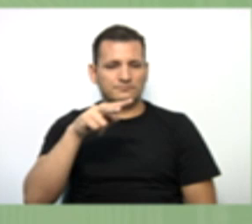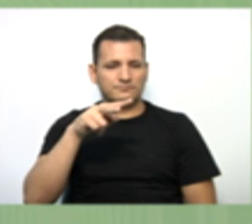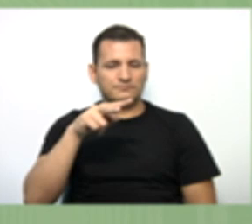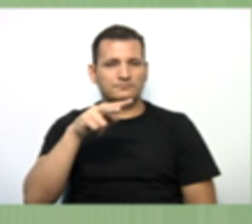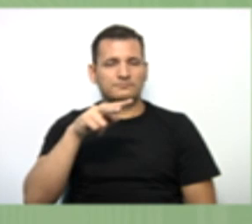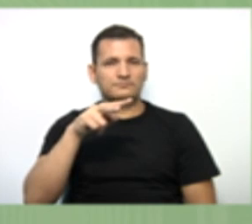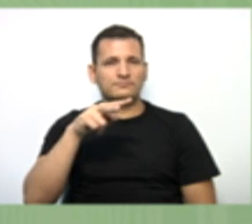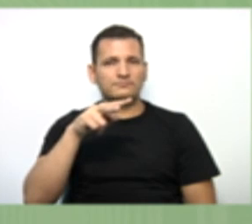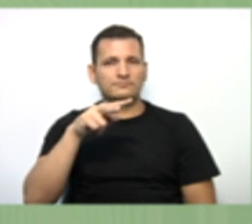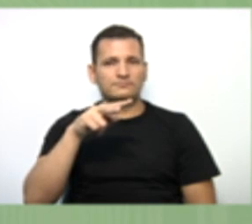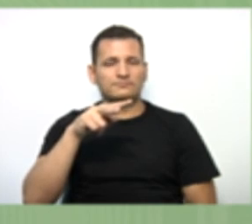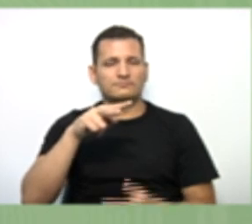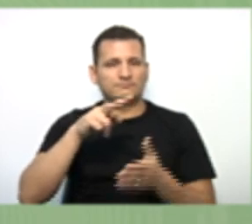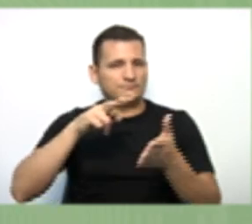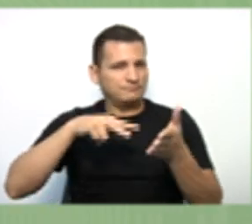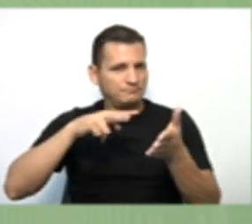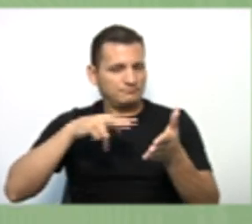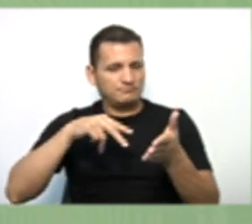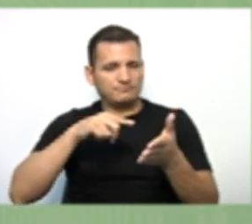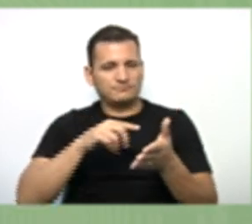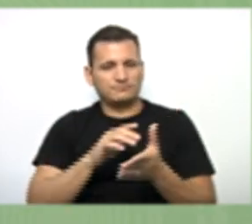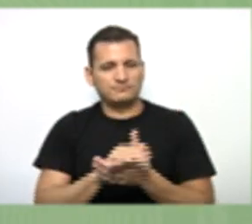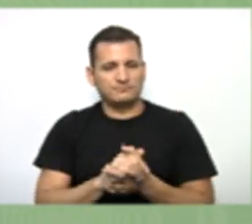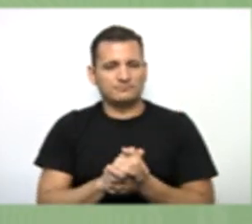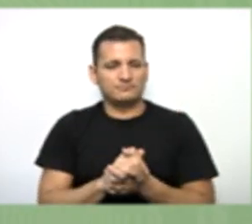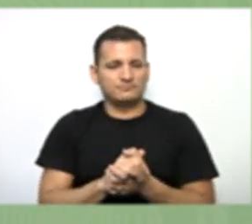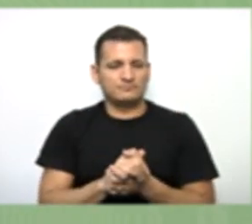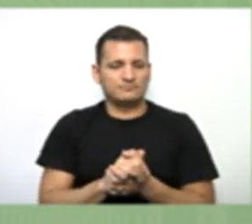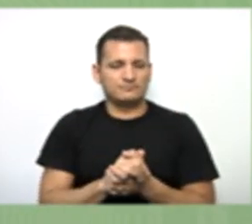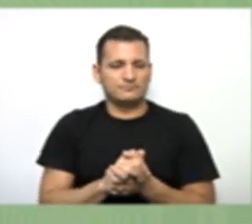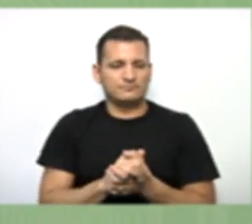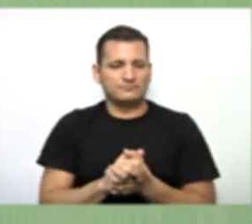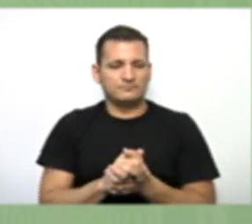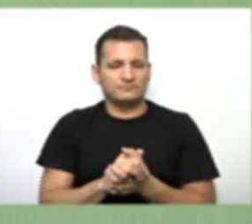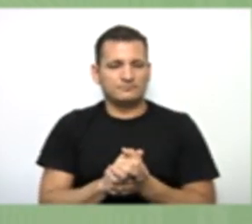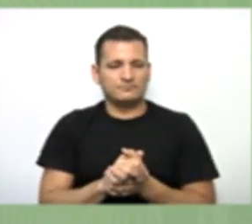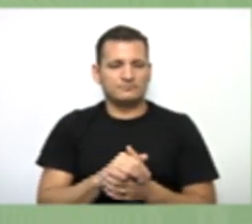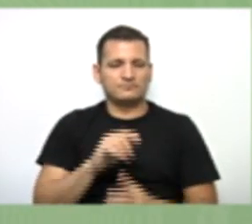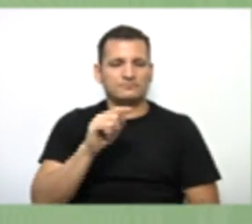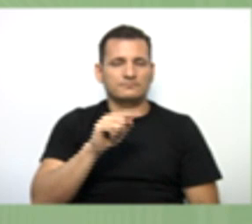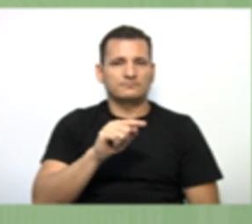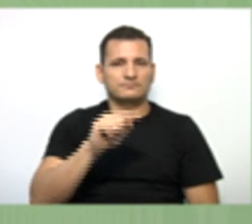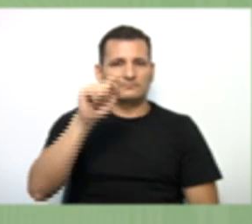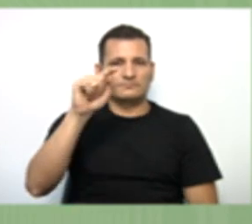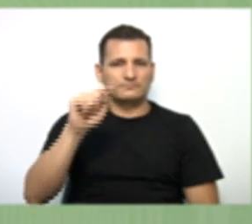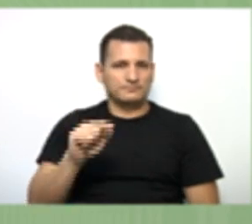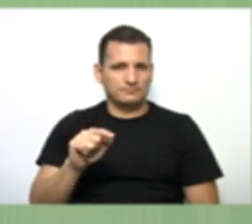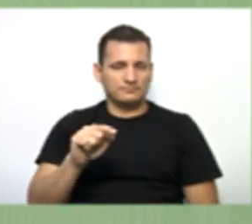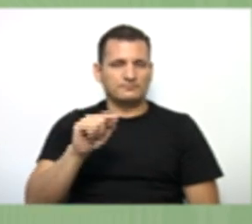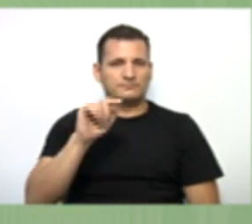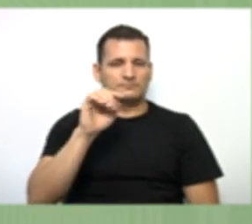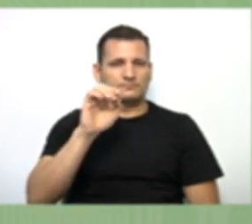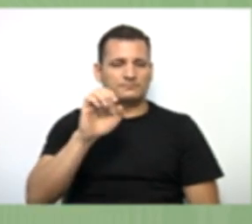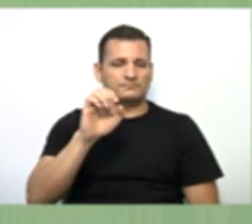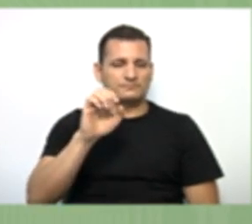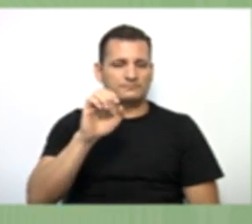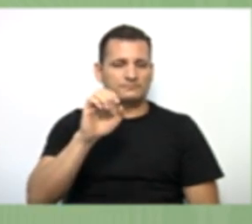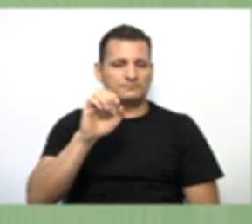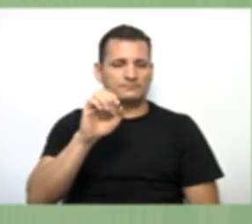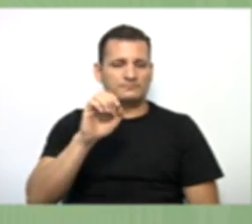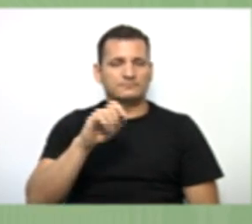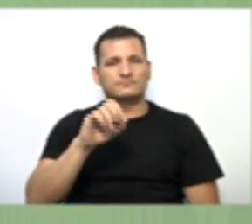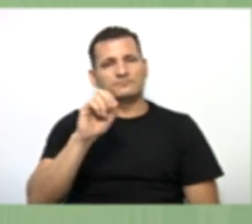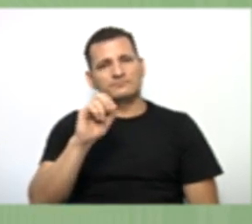na bibliografia o sinal aqui do E. Esse sinalzinho, né, professor? Exatamente. O E. E o ou.